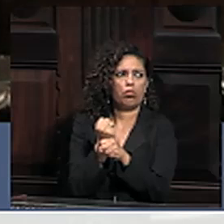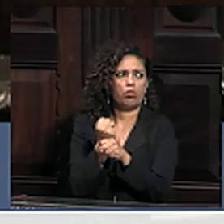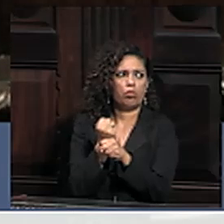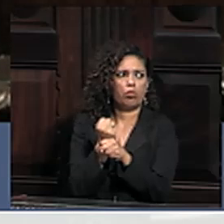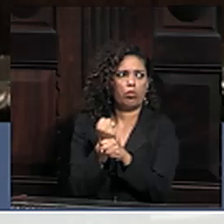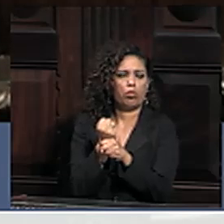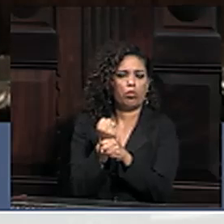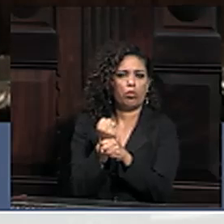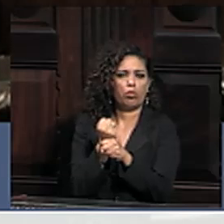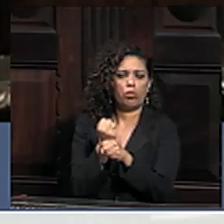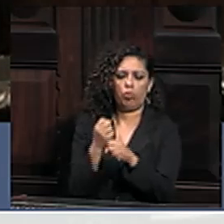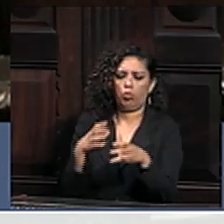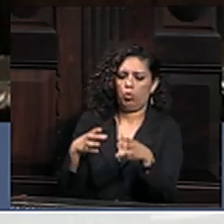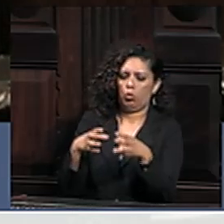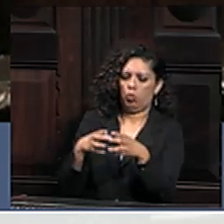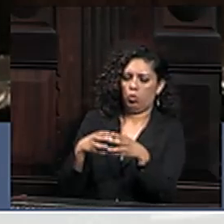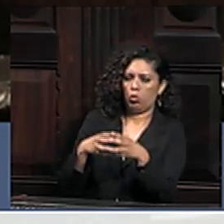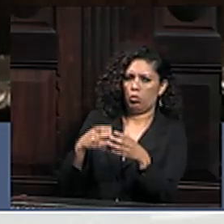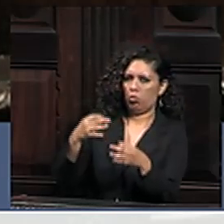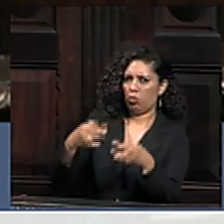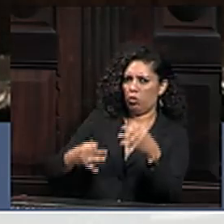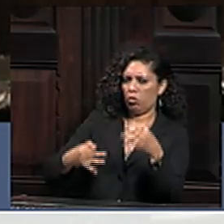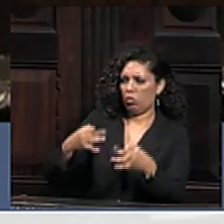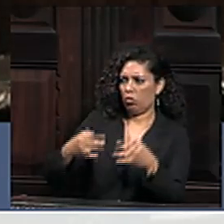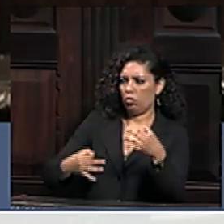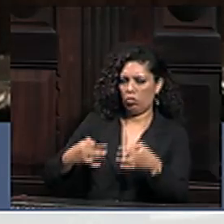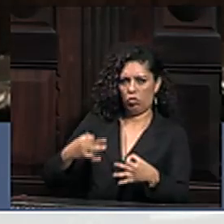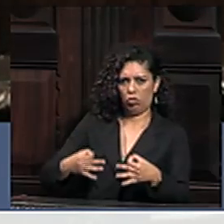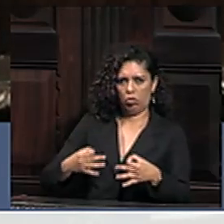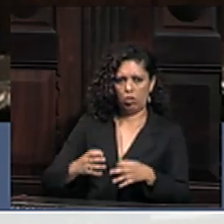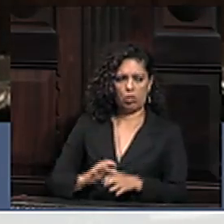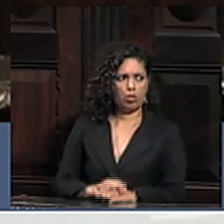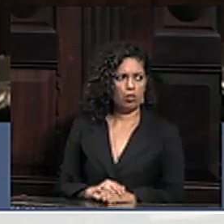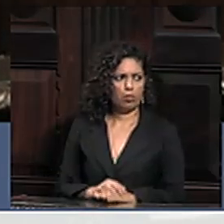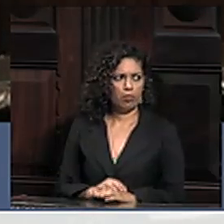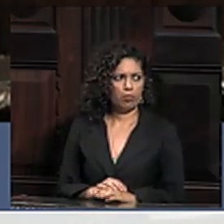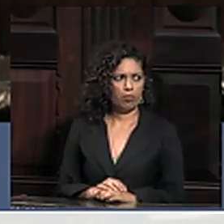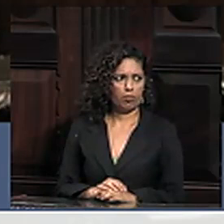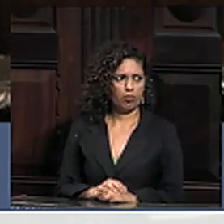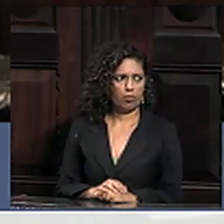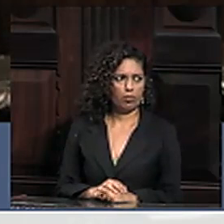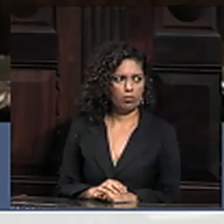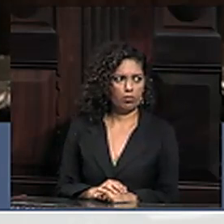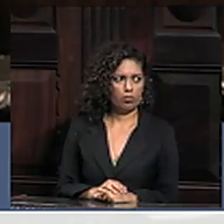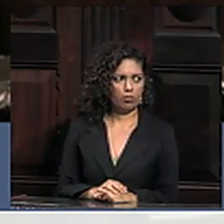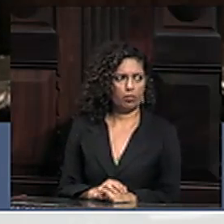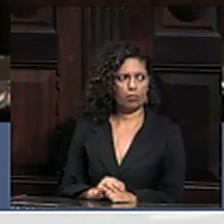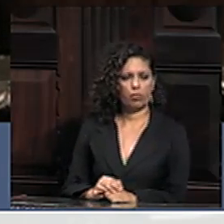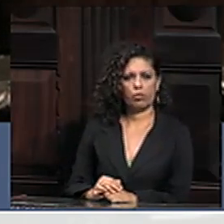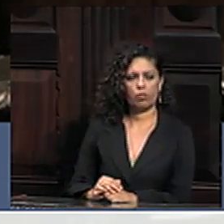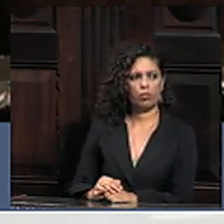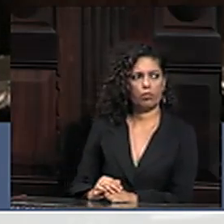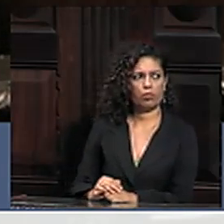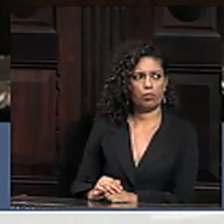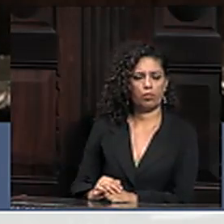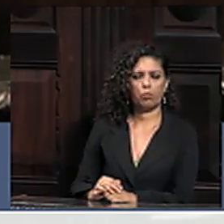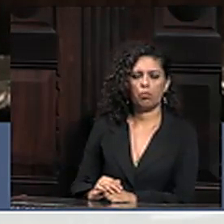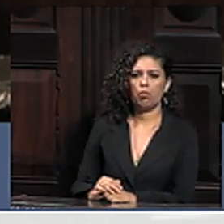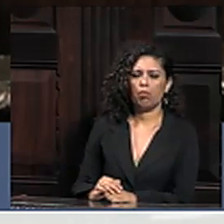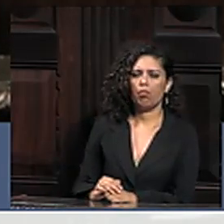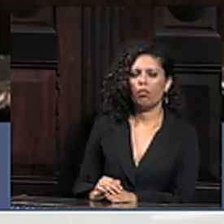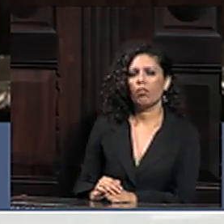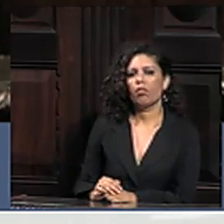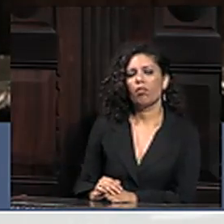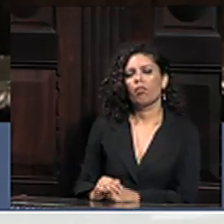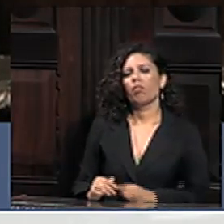do Poder Judiciário, ou de setores do Poder Judiciário, no golpe de Estado de 2016,